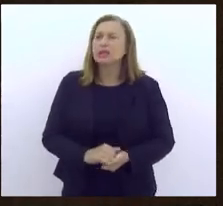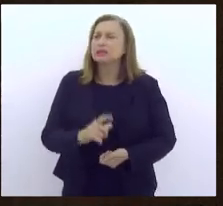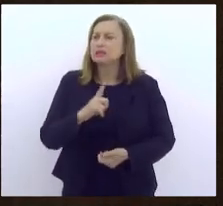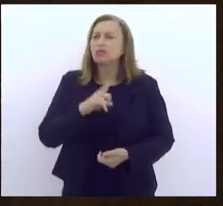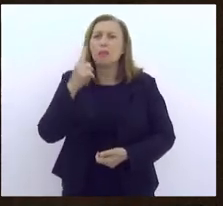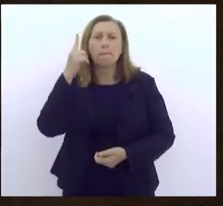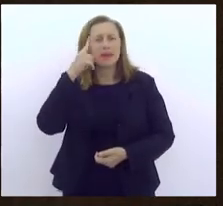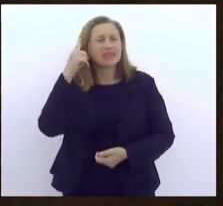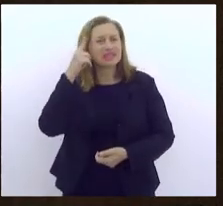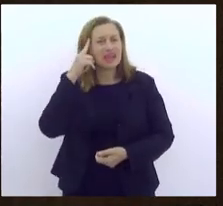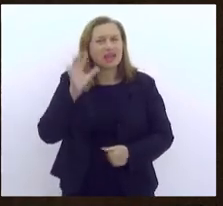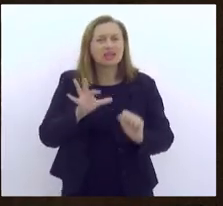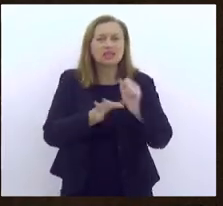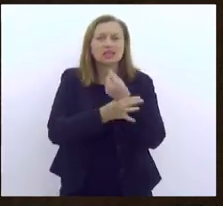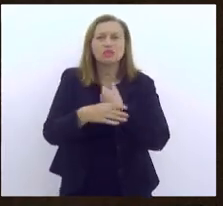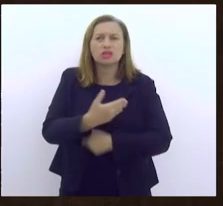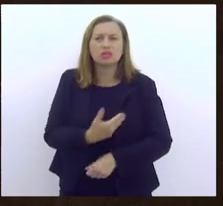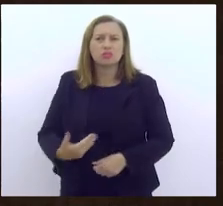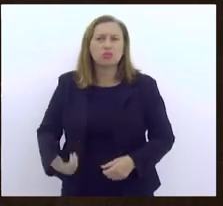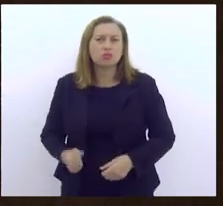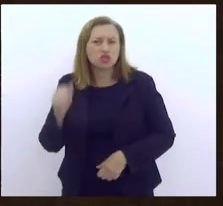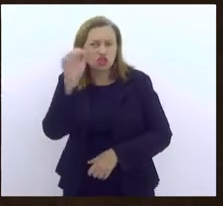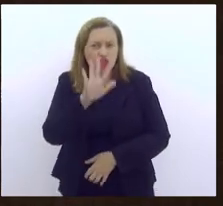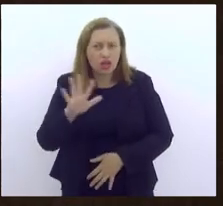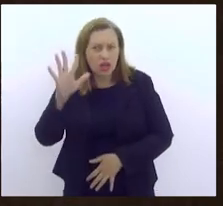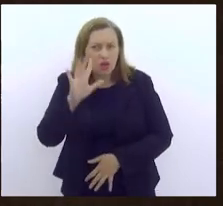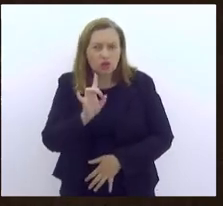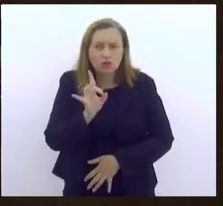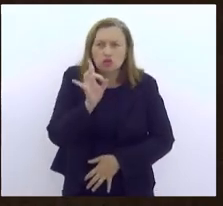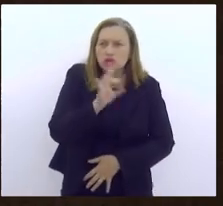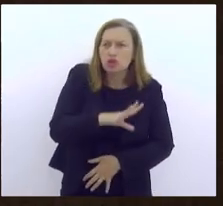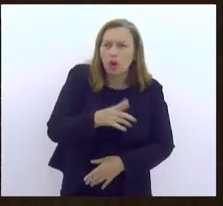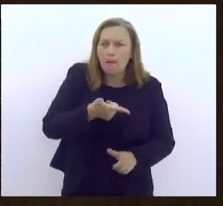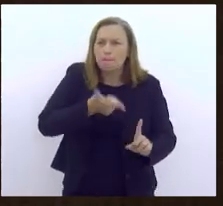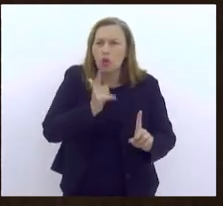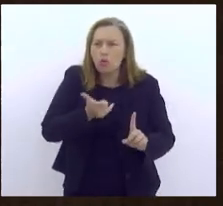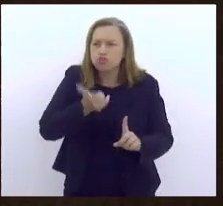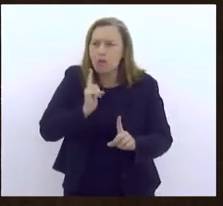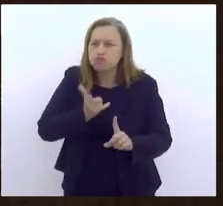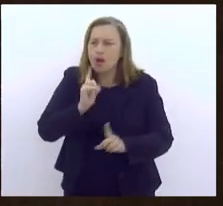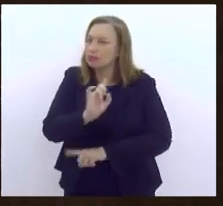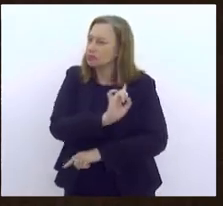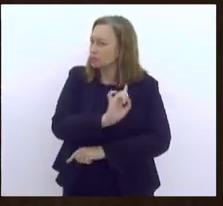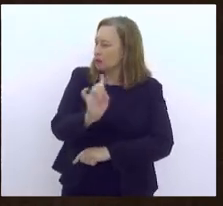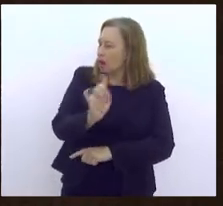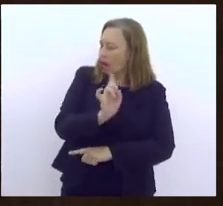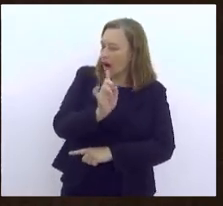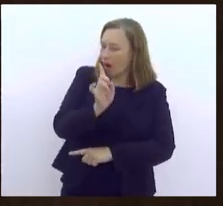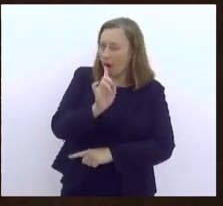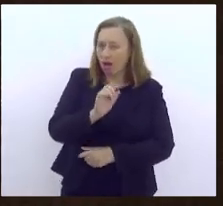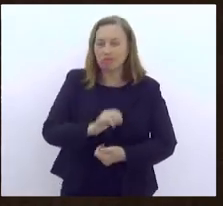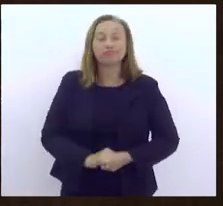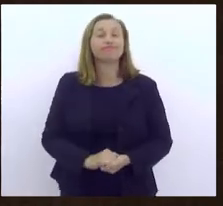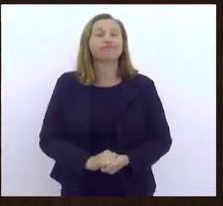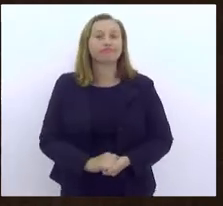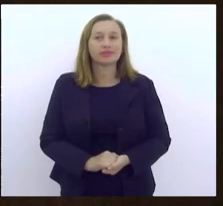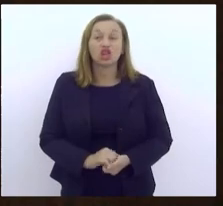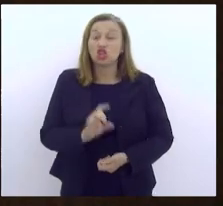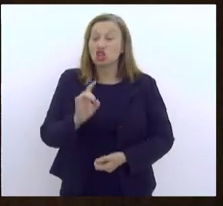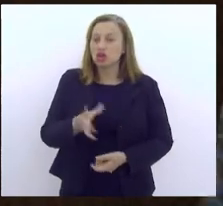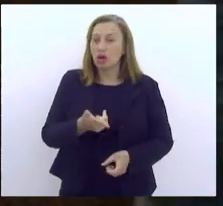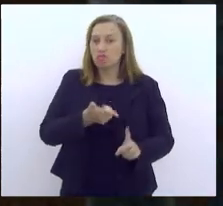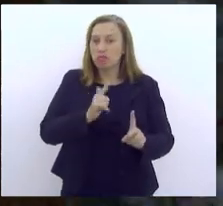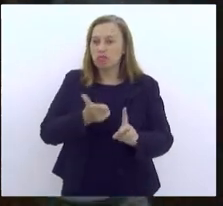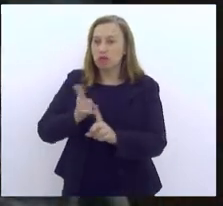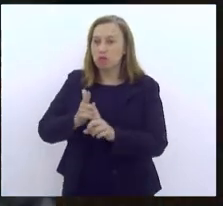que pensar a segurança globalmente. Não é só tiro, porrada e bomba. Não é só tiro, porrada e bomba. Se fosse só